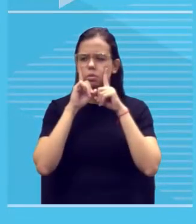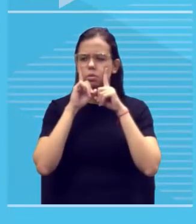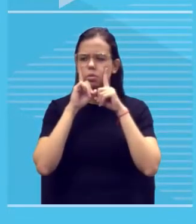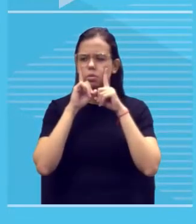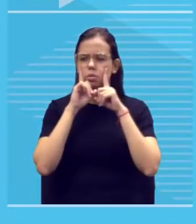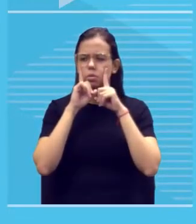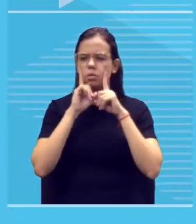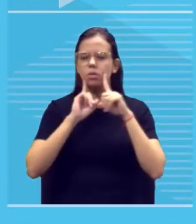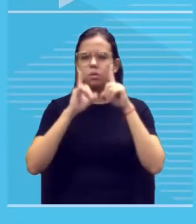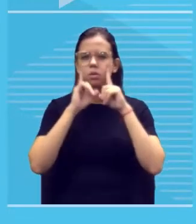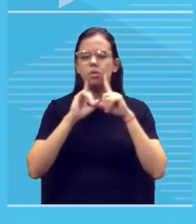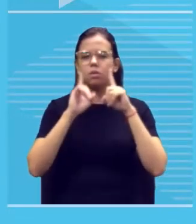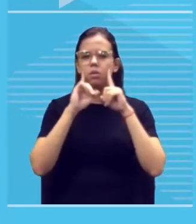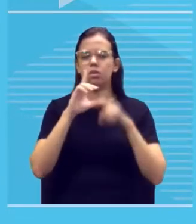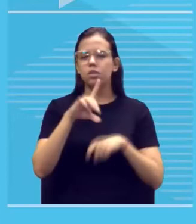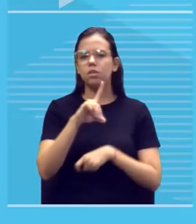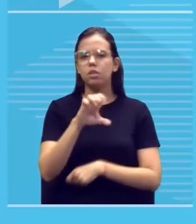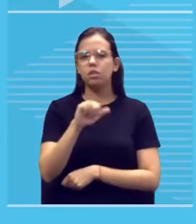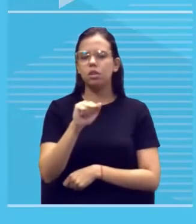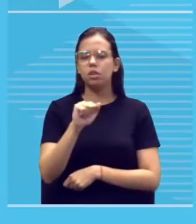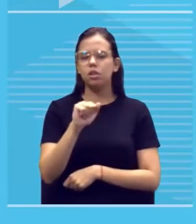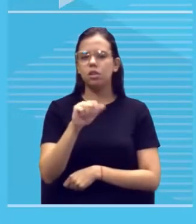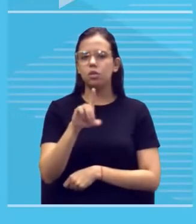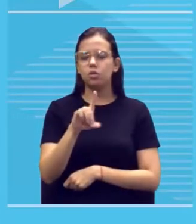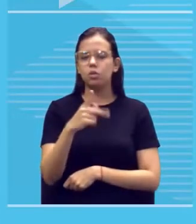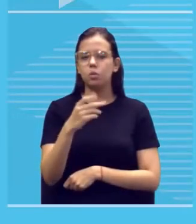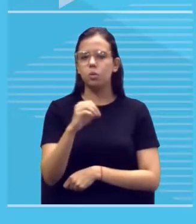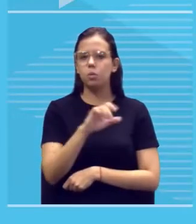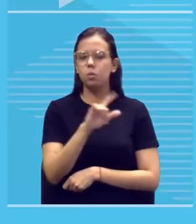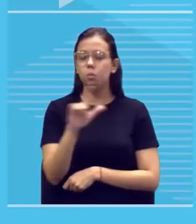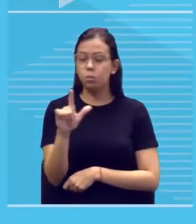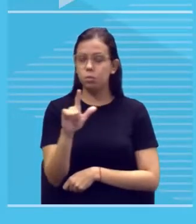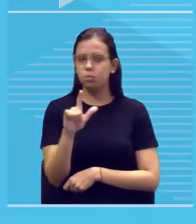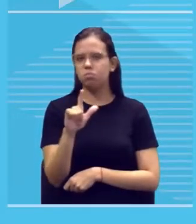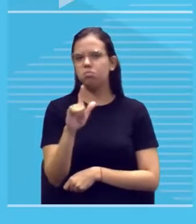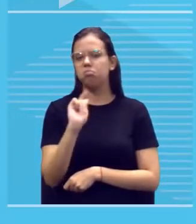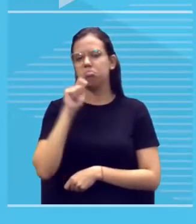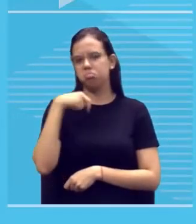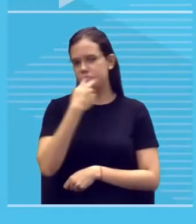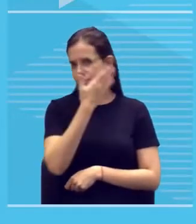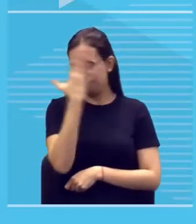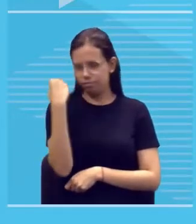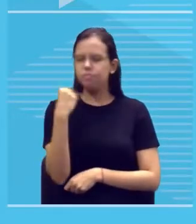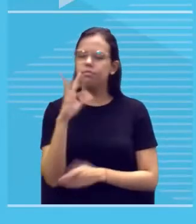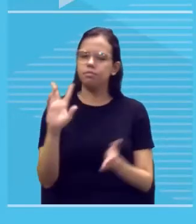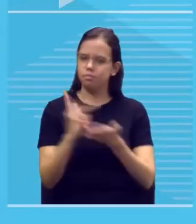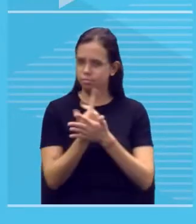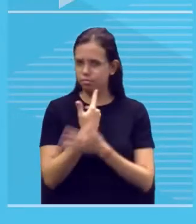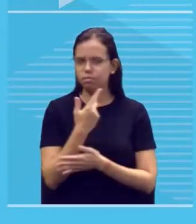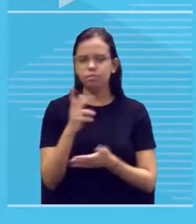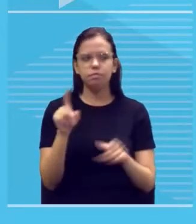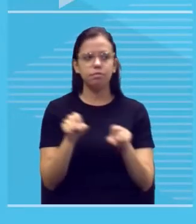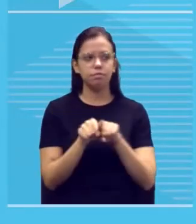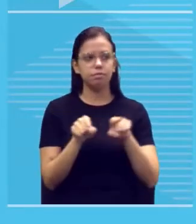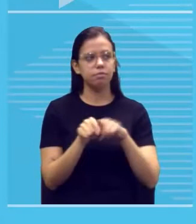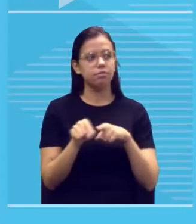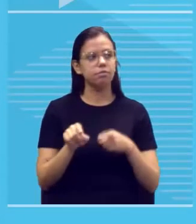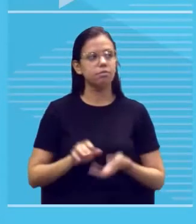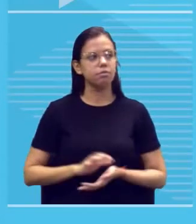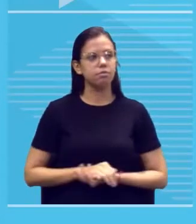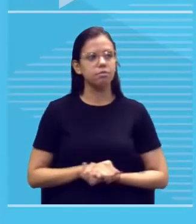é com você que tá dentro do filme então isso aqui é quebra de quarta parede ok ele usava os gestos